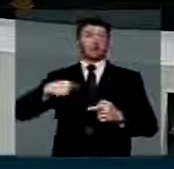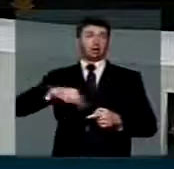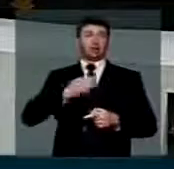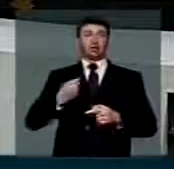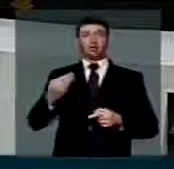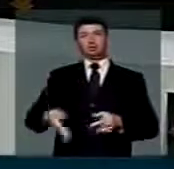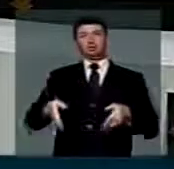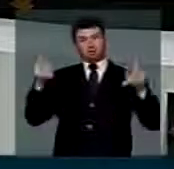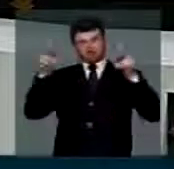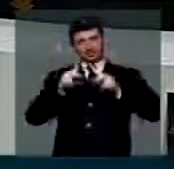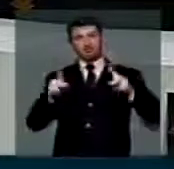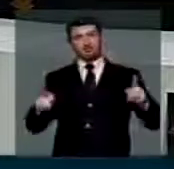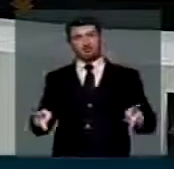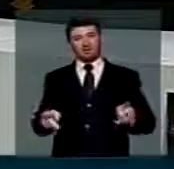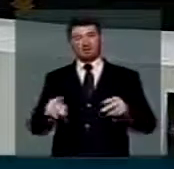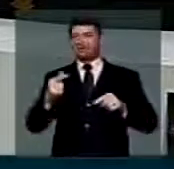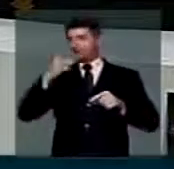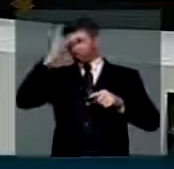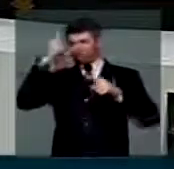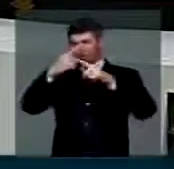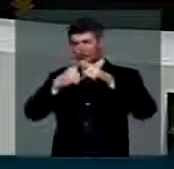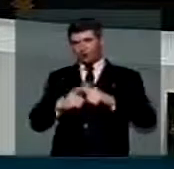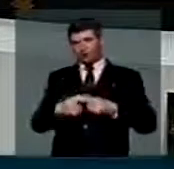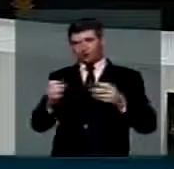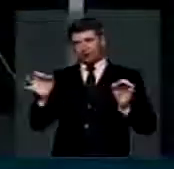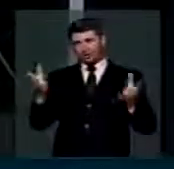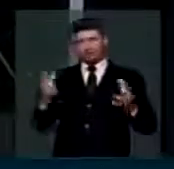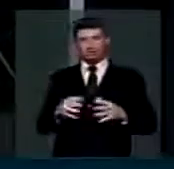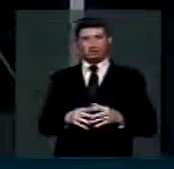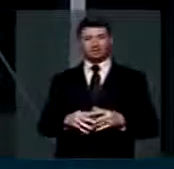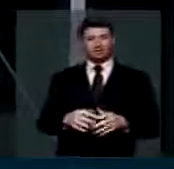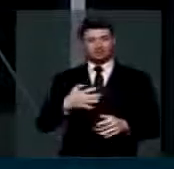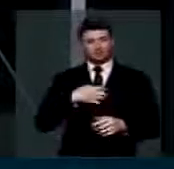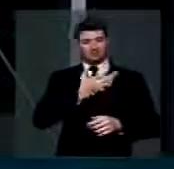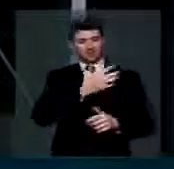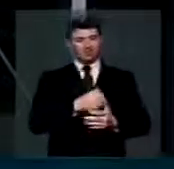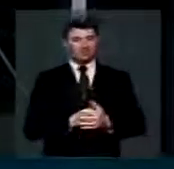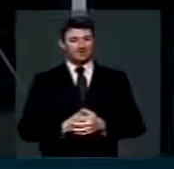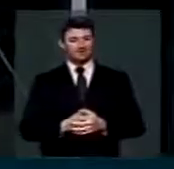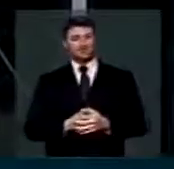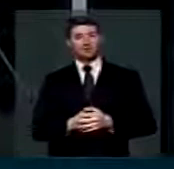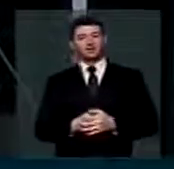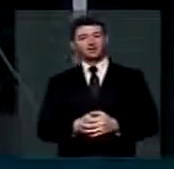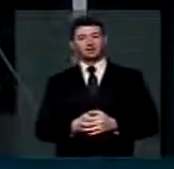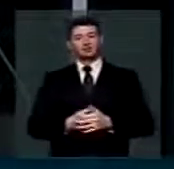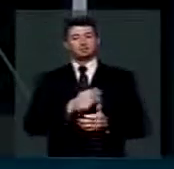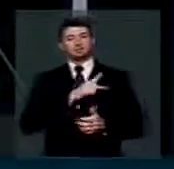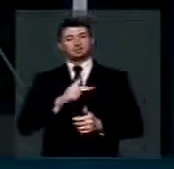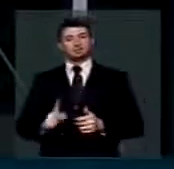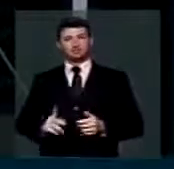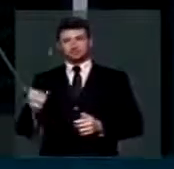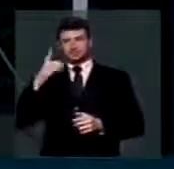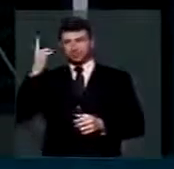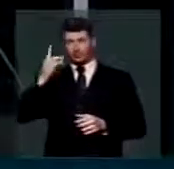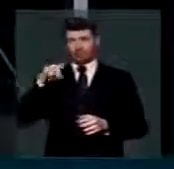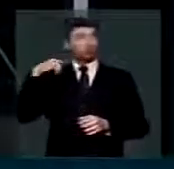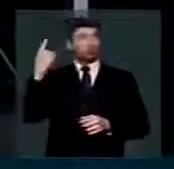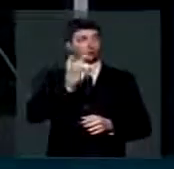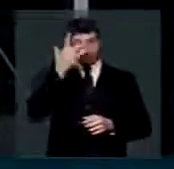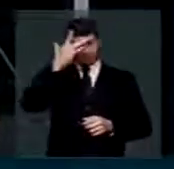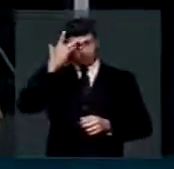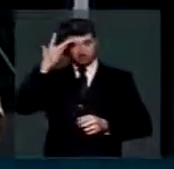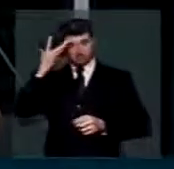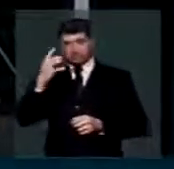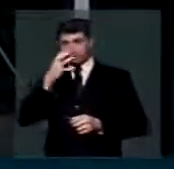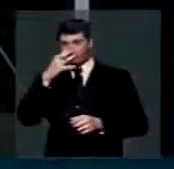em paz, sem concorrente, né, deputado nosso baiano. Senhor presidente, senhores deputados, todos aqueles e